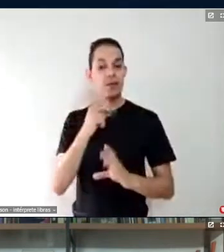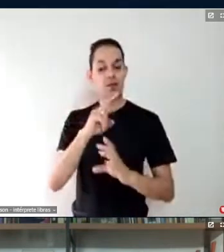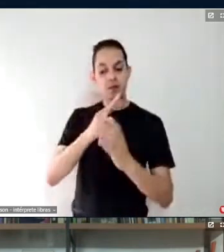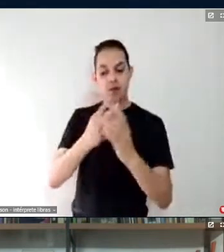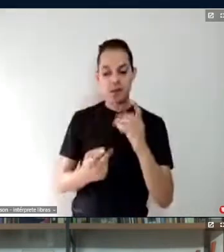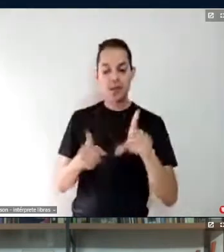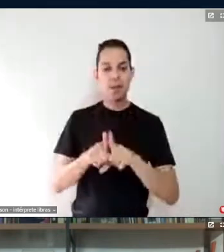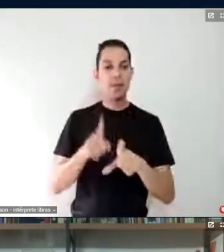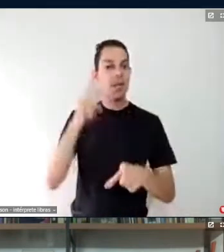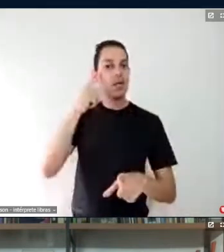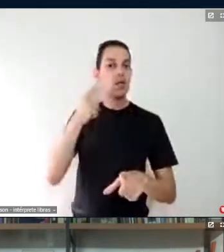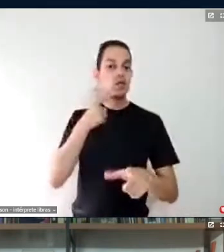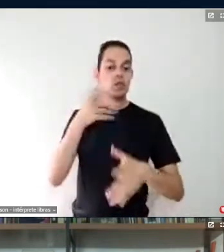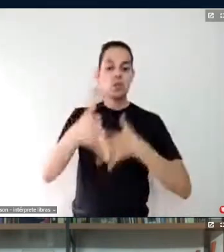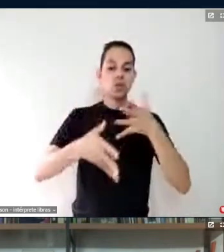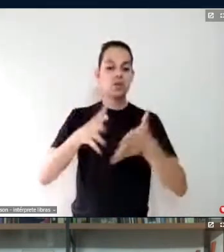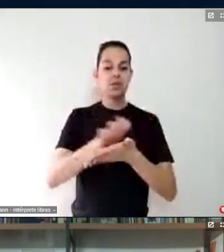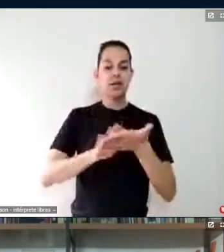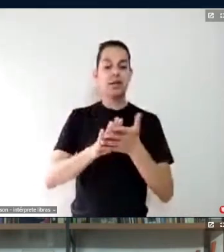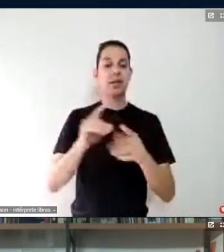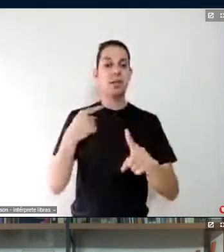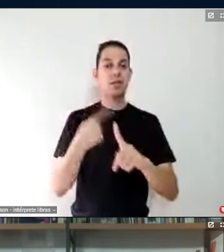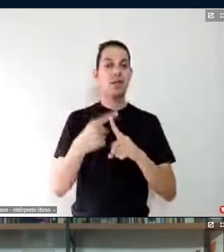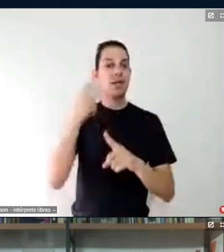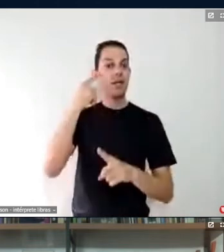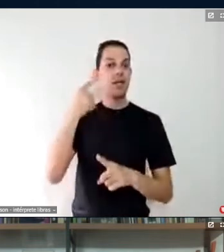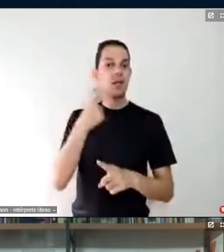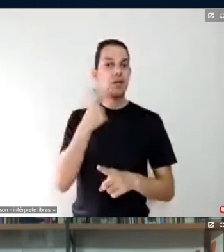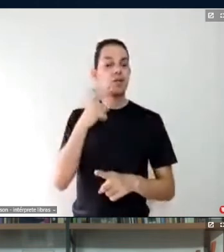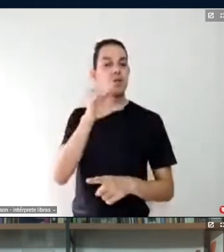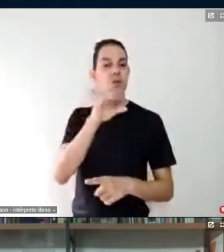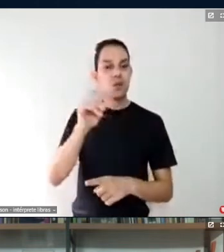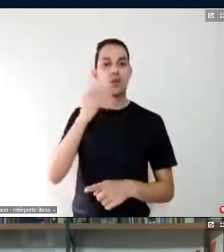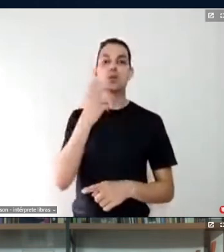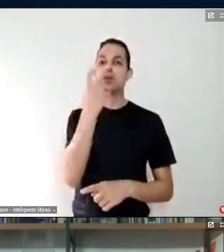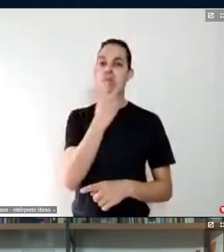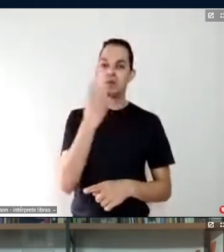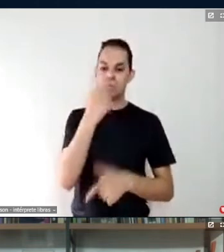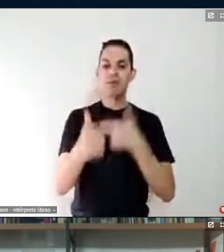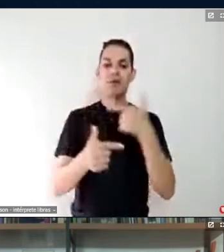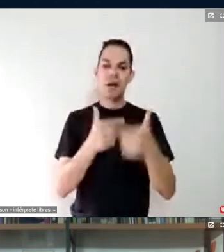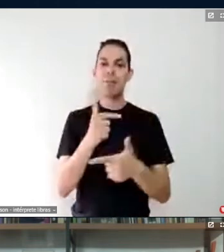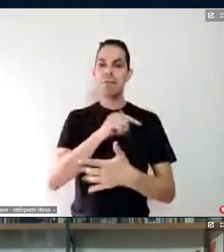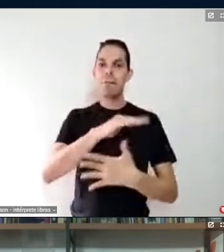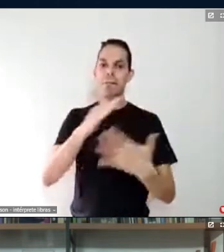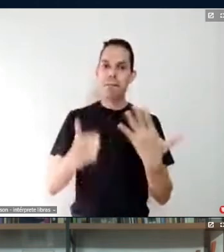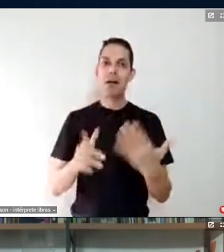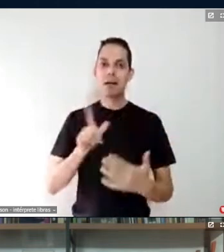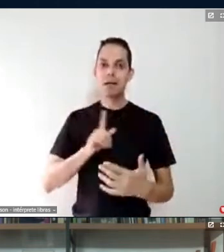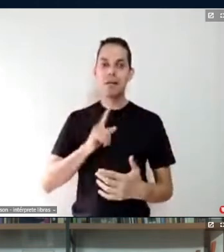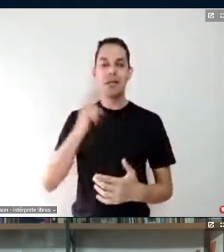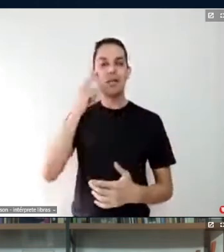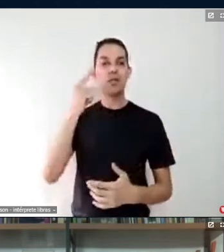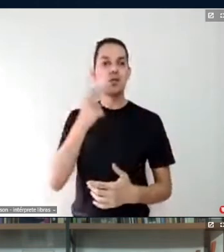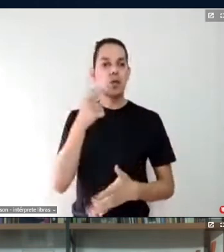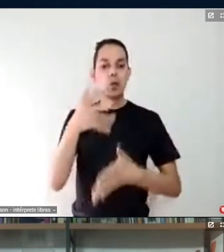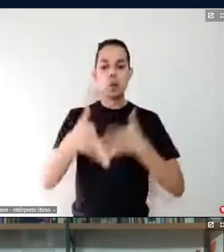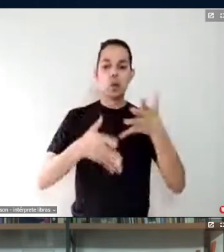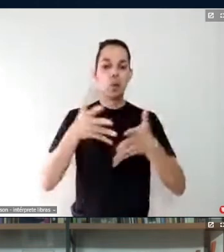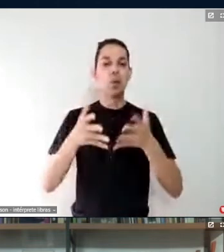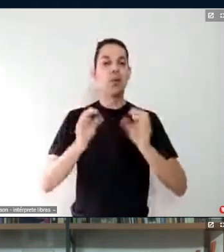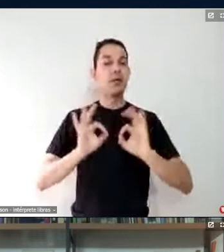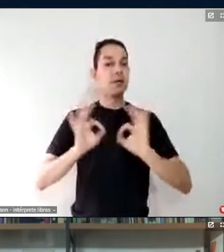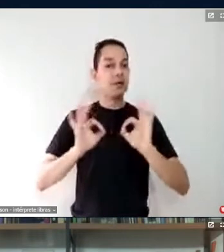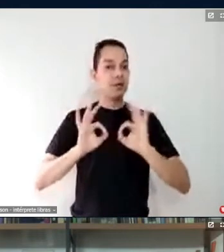porque os oralizados, eles têm trabalhado bastante com língua de sinais também. São surdos não sinalizadores, então,